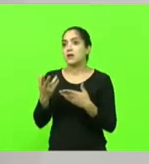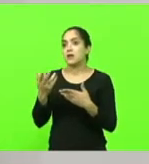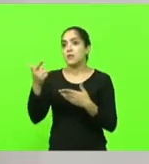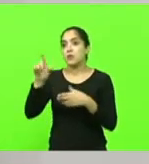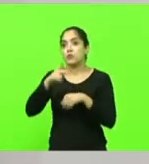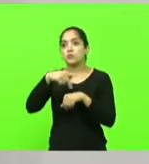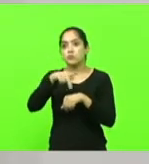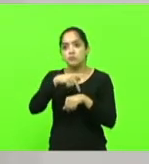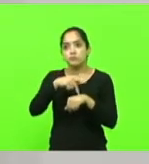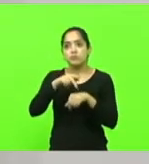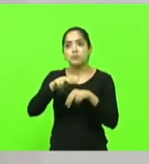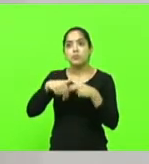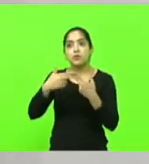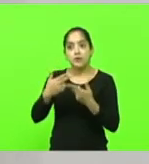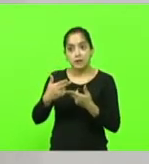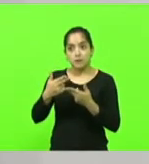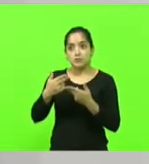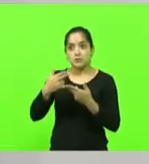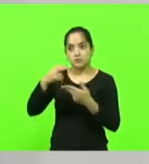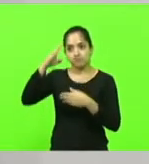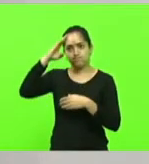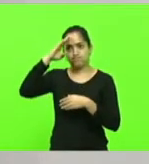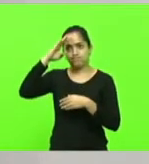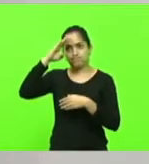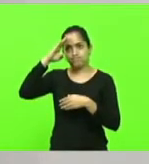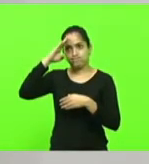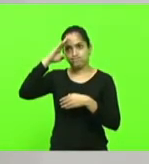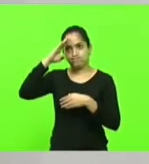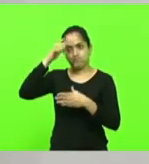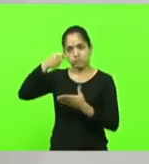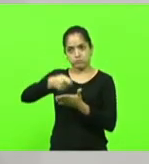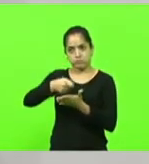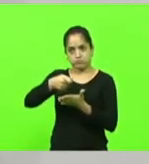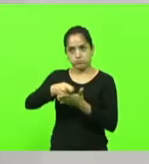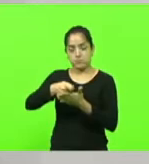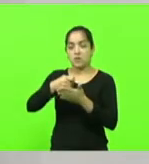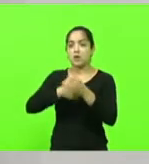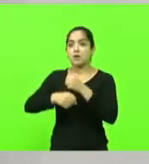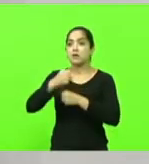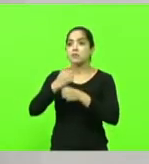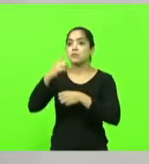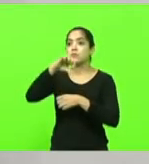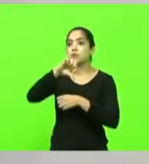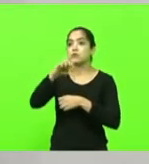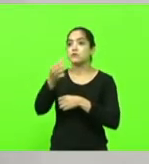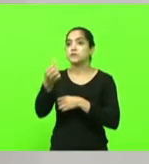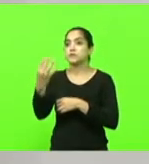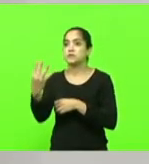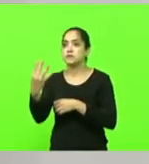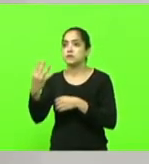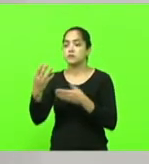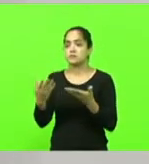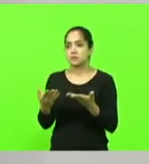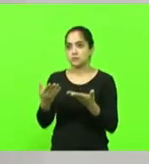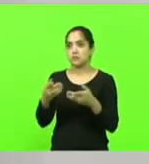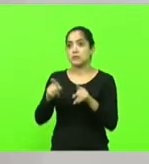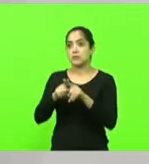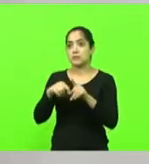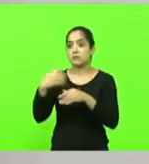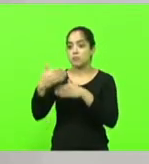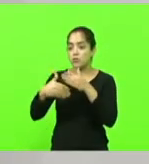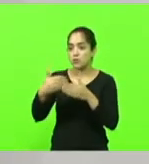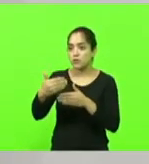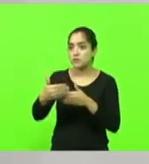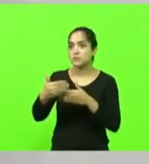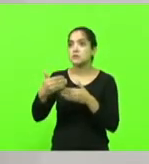regime militar de 64. Buscou abrigo em Barcelona, onde fez especialização no Instituto Barraquer, um